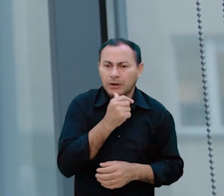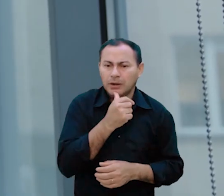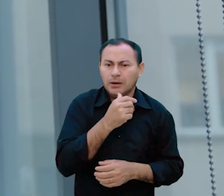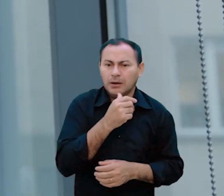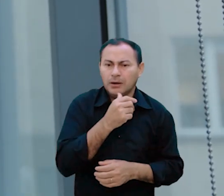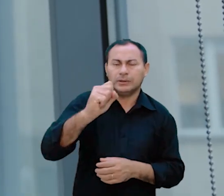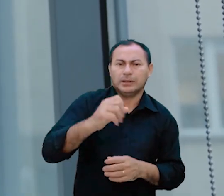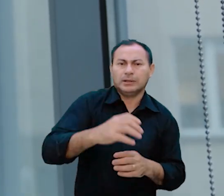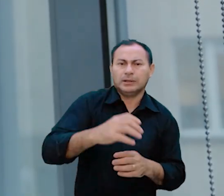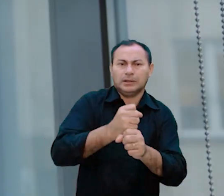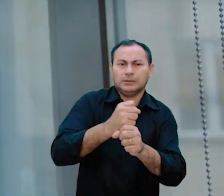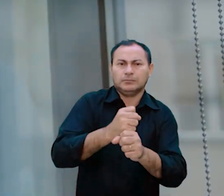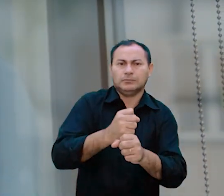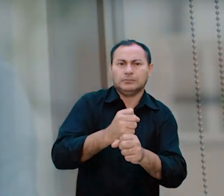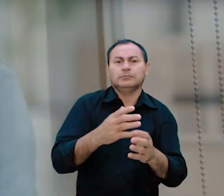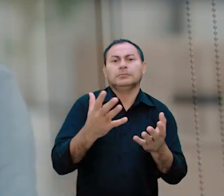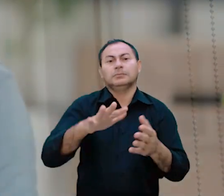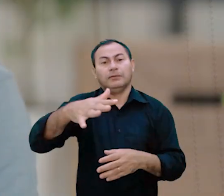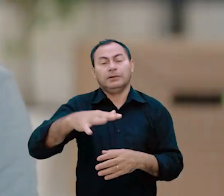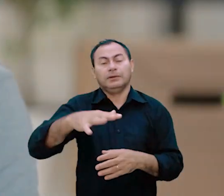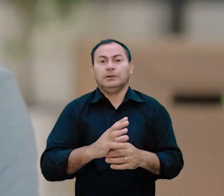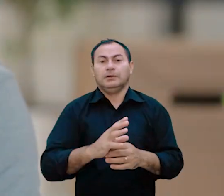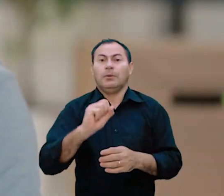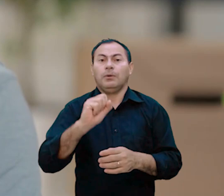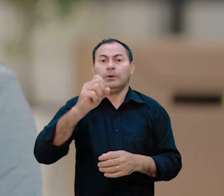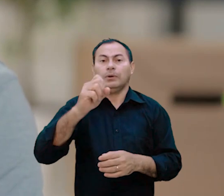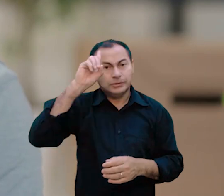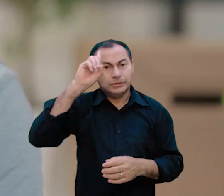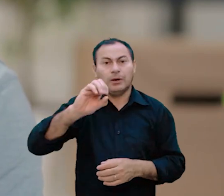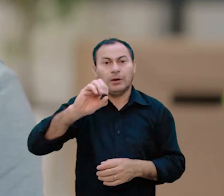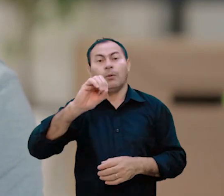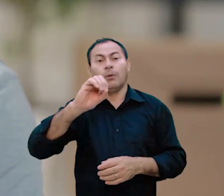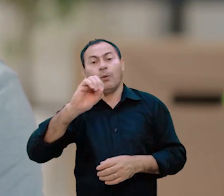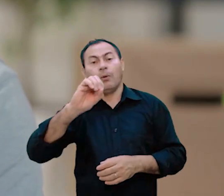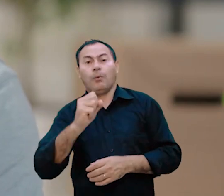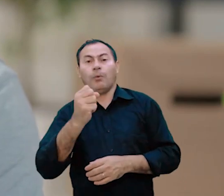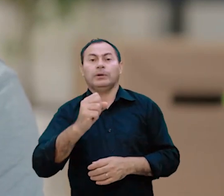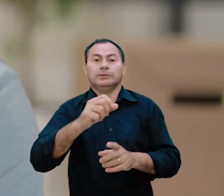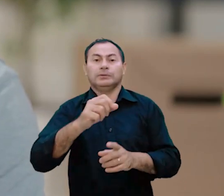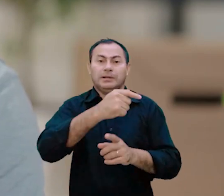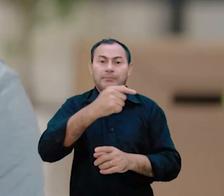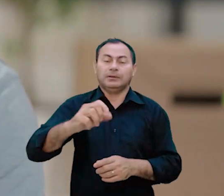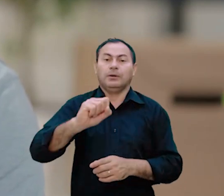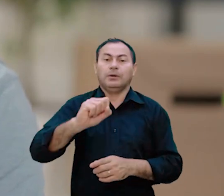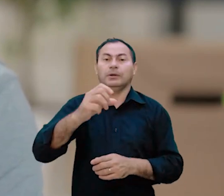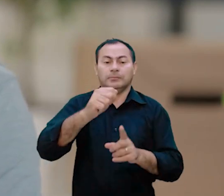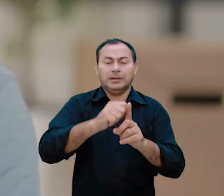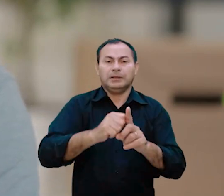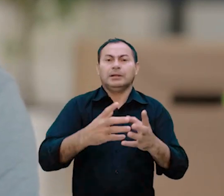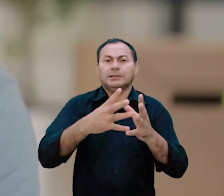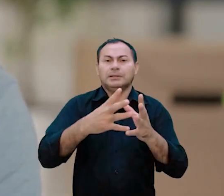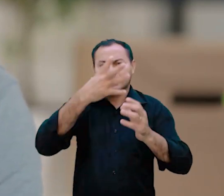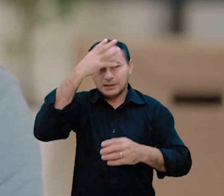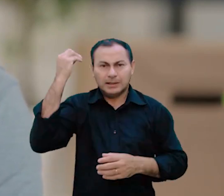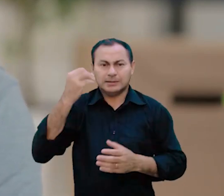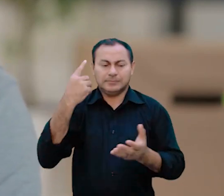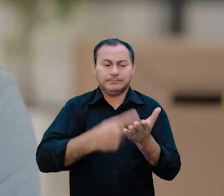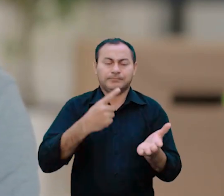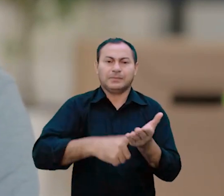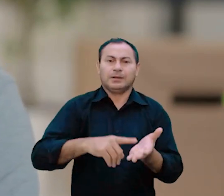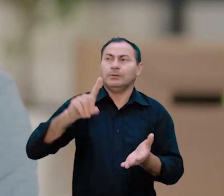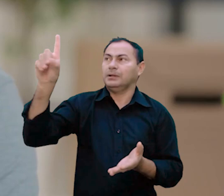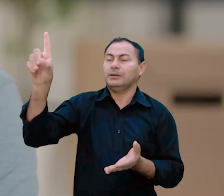Será que demoraria 80 anos? Talvez leve 8 dias, ou 8 semanas, ou 8 meses, até que você se esqueça que